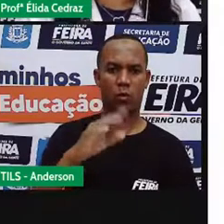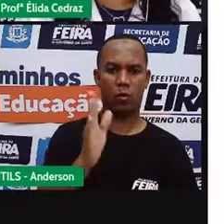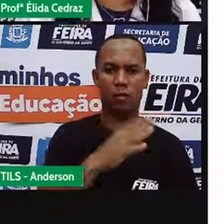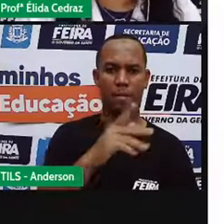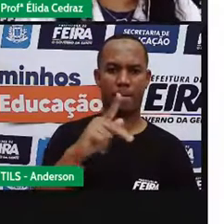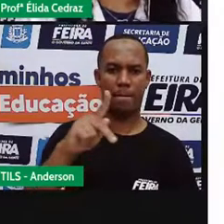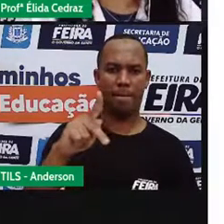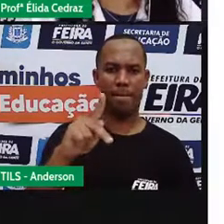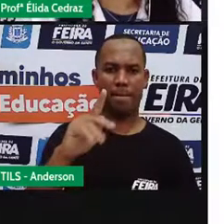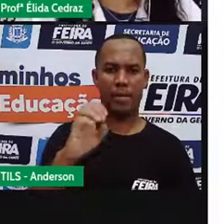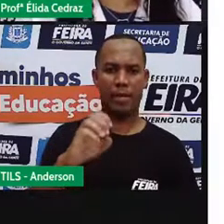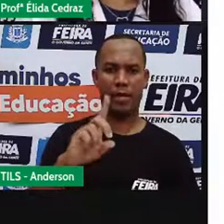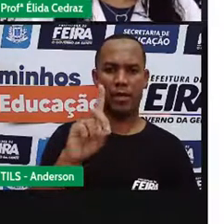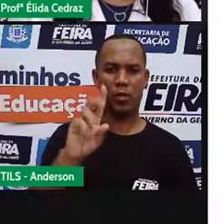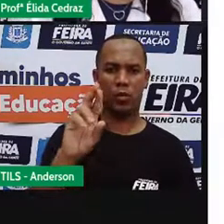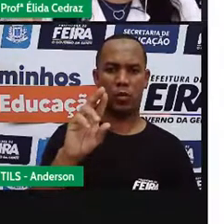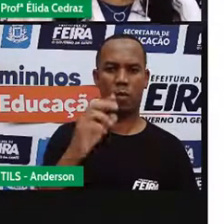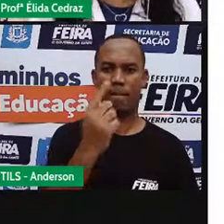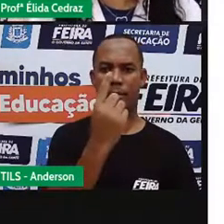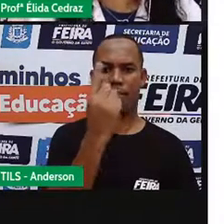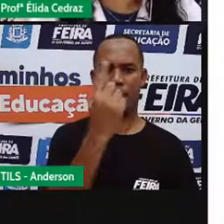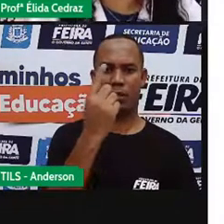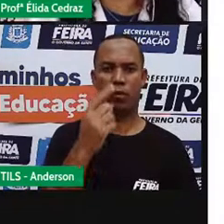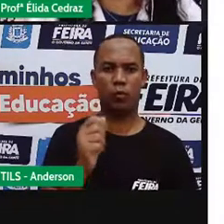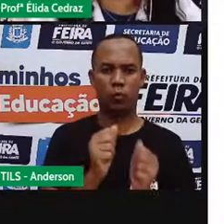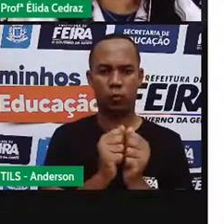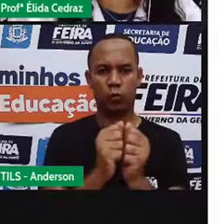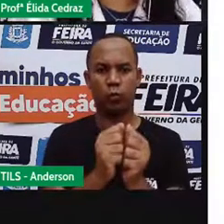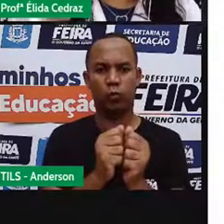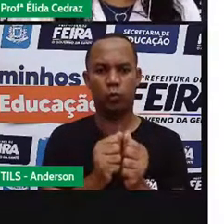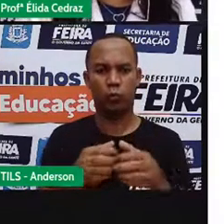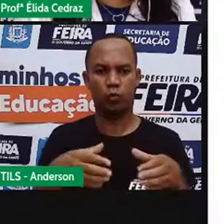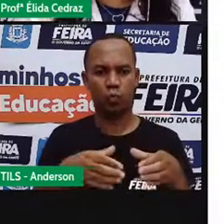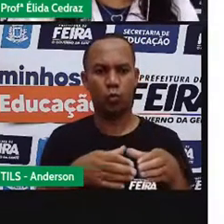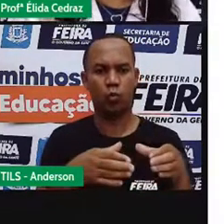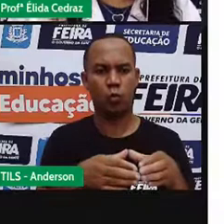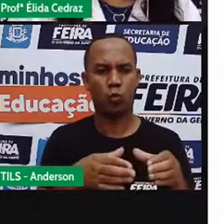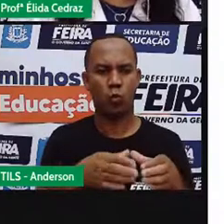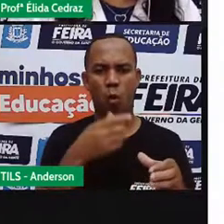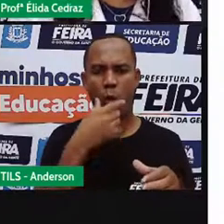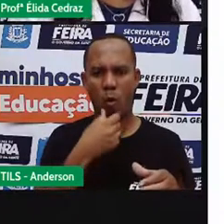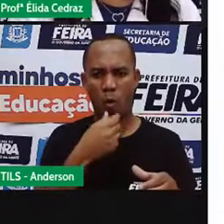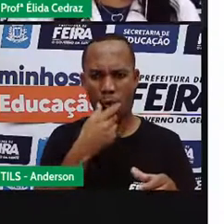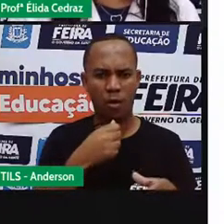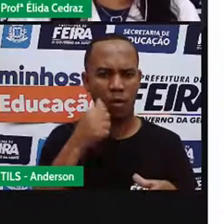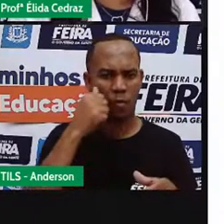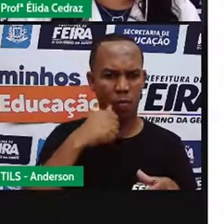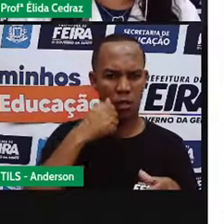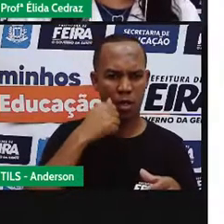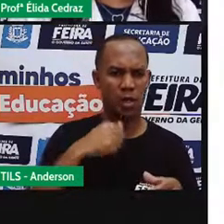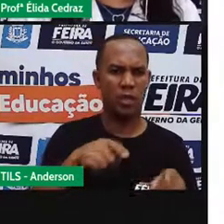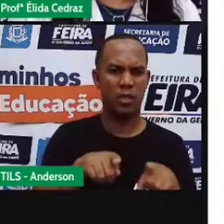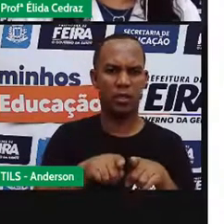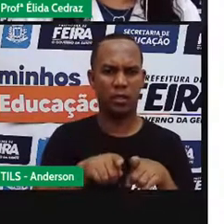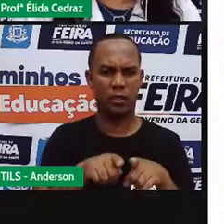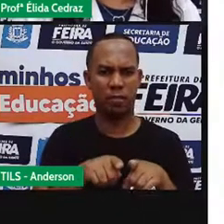de Labatut, que veio junto com os residentes, homens, mulheres e